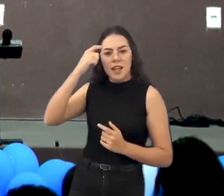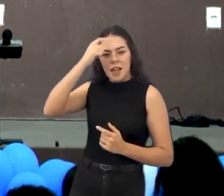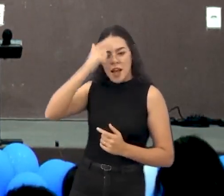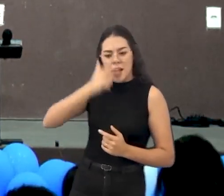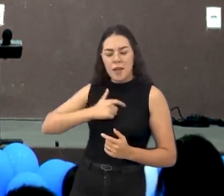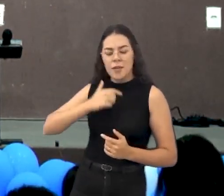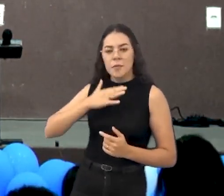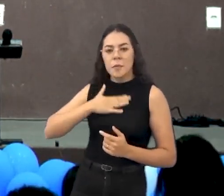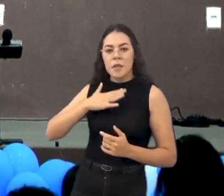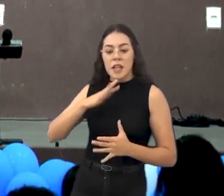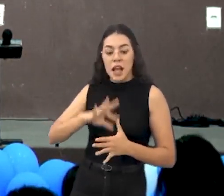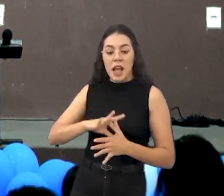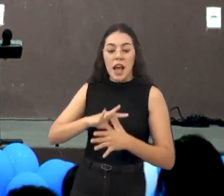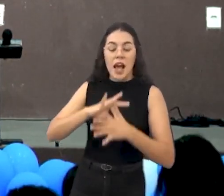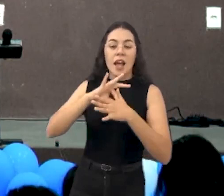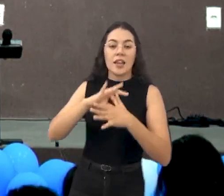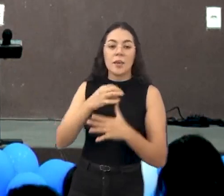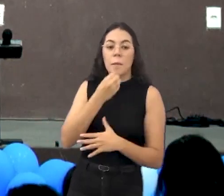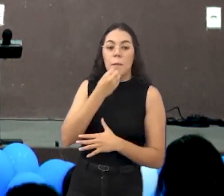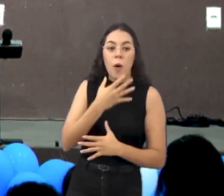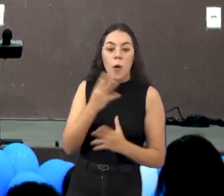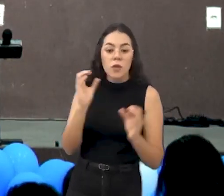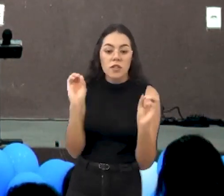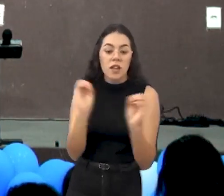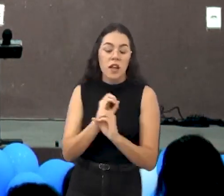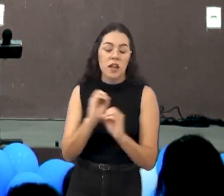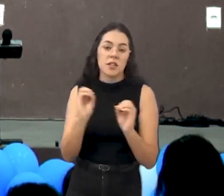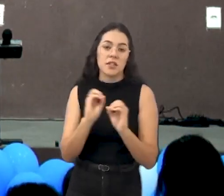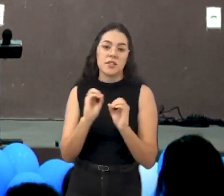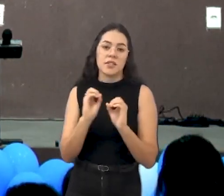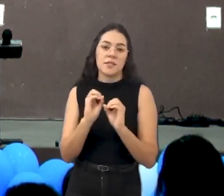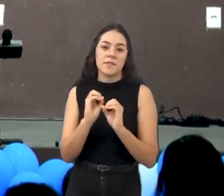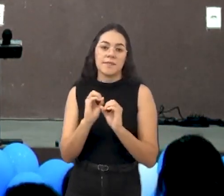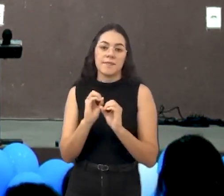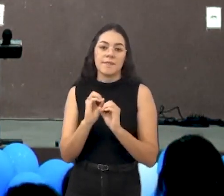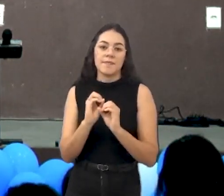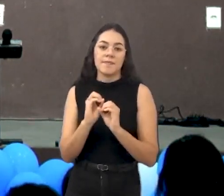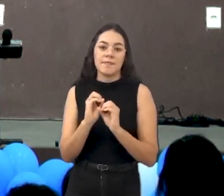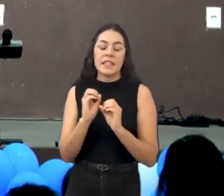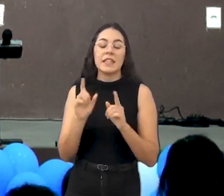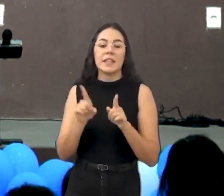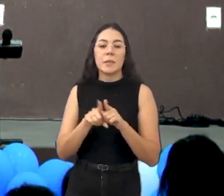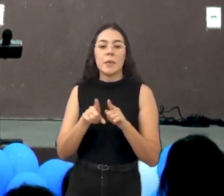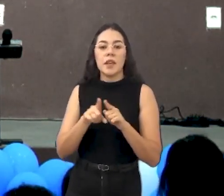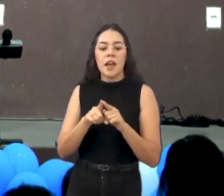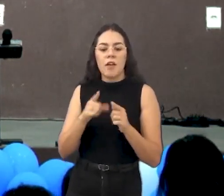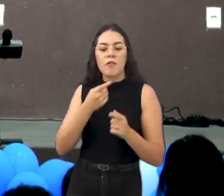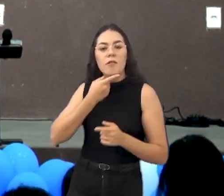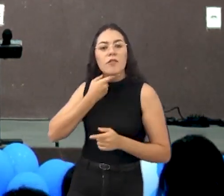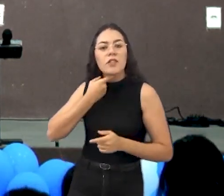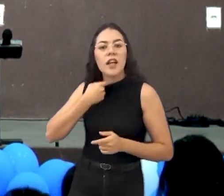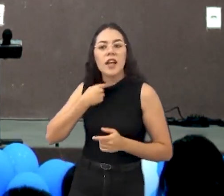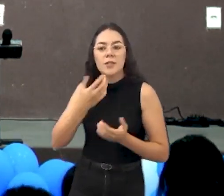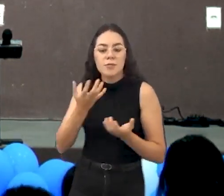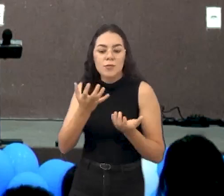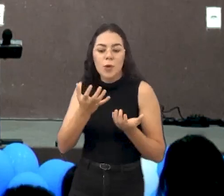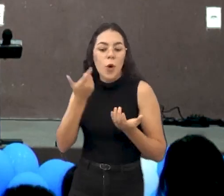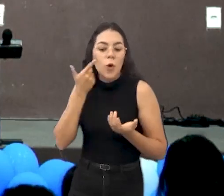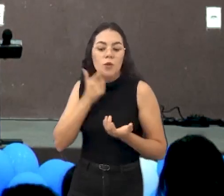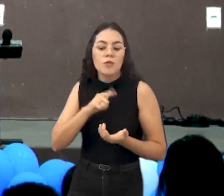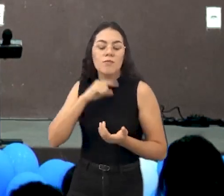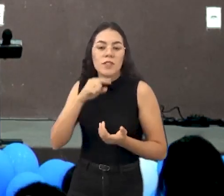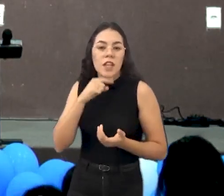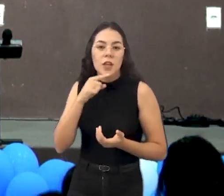carne, não habita bem algum. E com efeito, o querer está em mim, mas não consigo realizar o